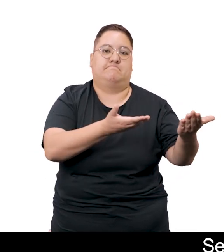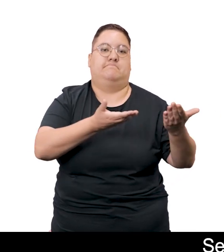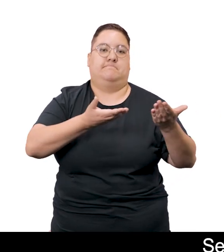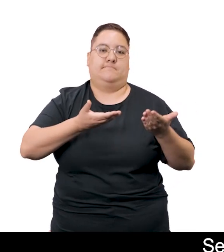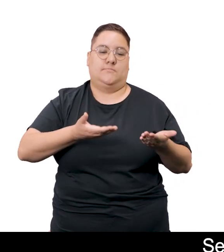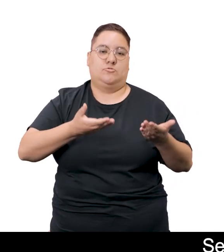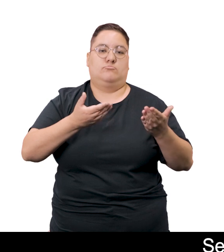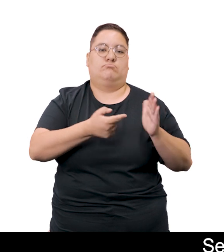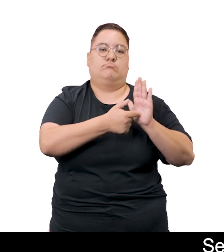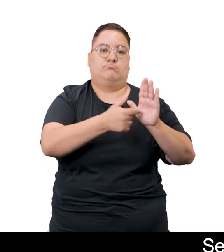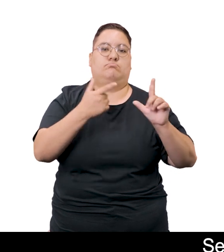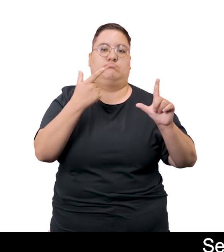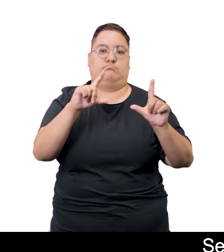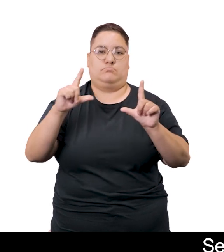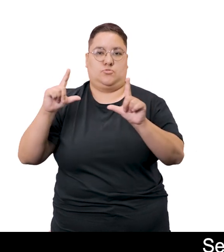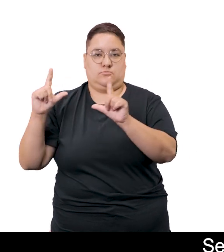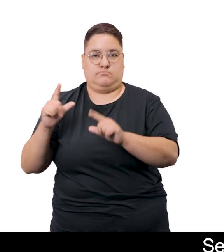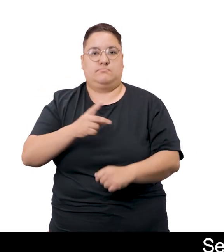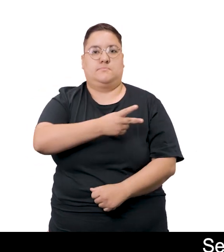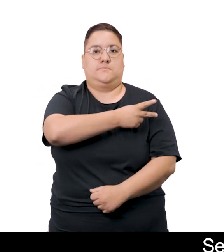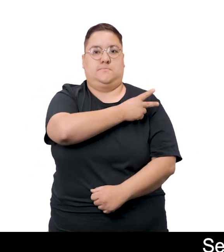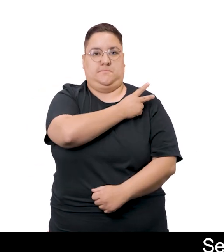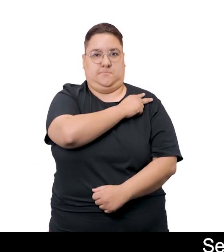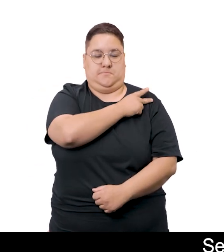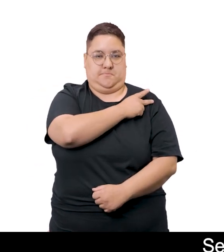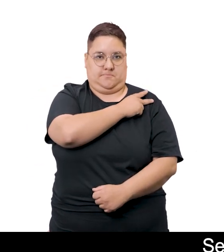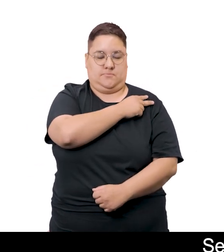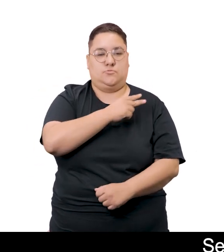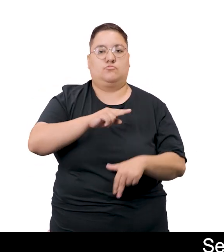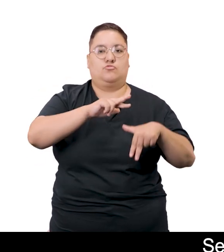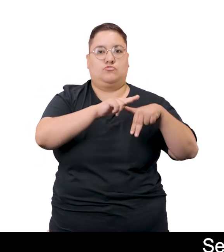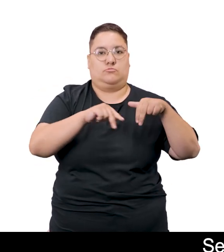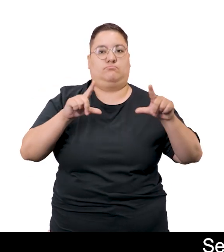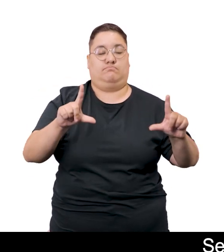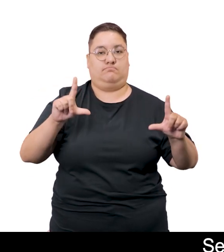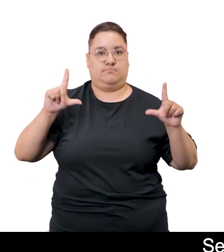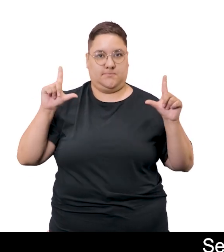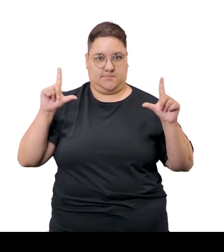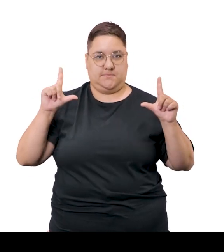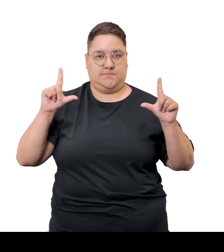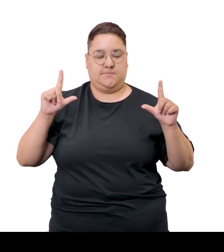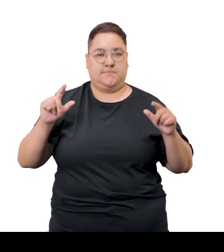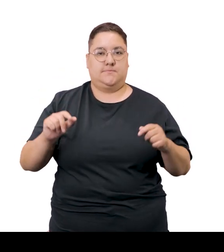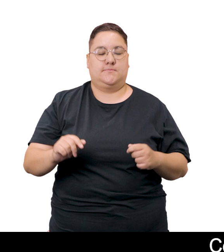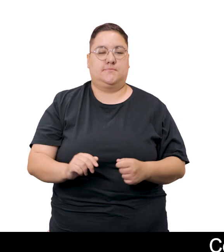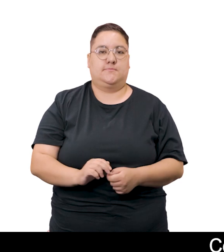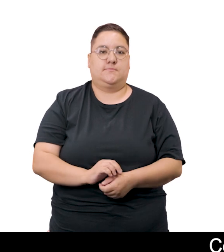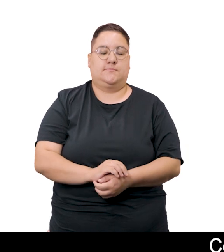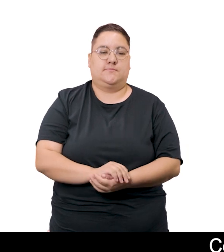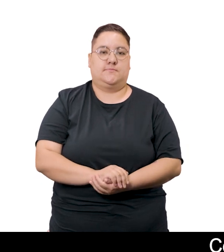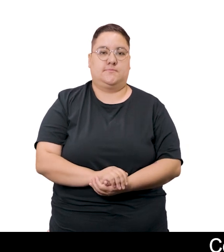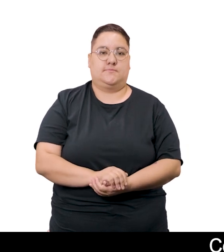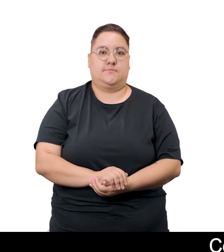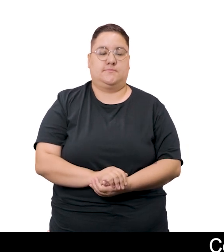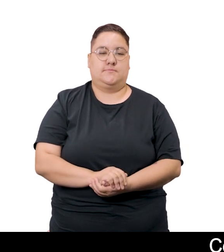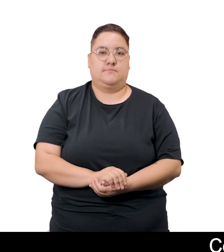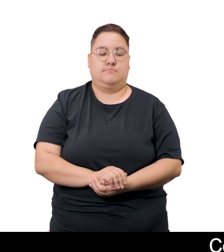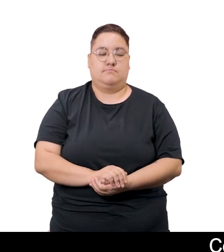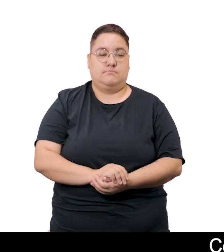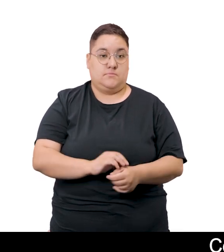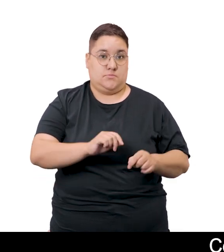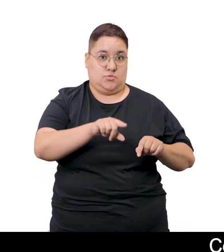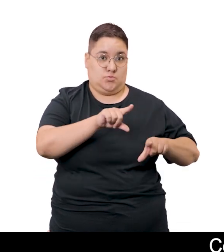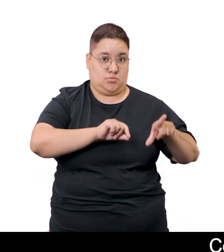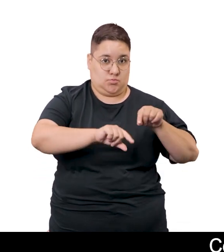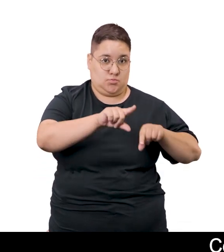Sejam muito bem-vindos à exposição Catherine Opie, O Gênero do Retrato. Com curadoria de Adriano